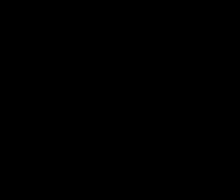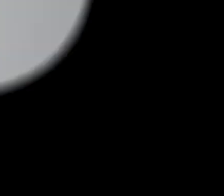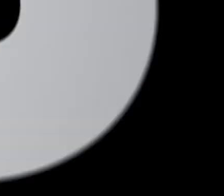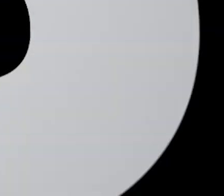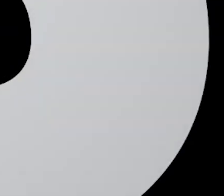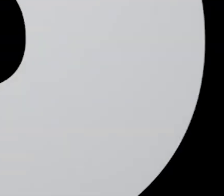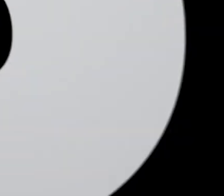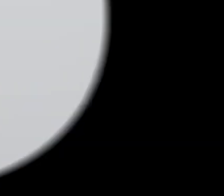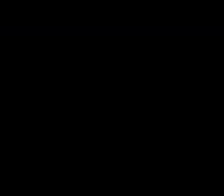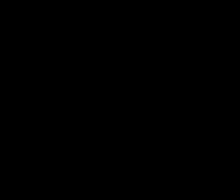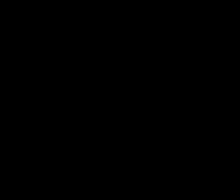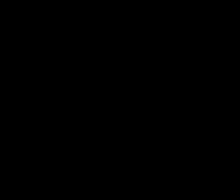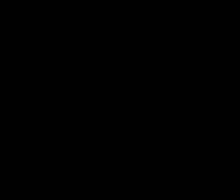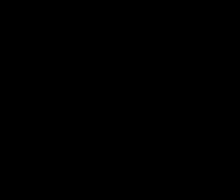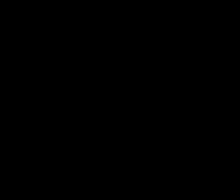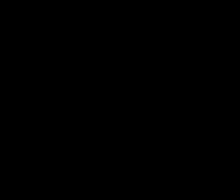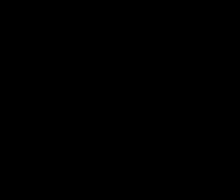comunicação.